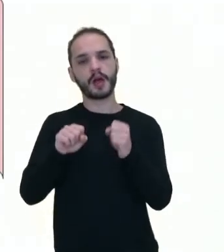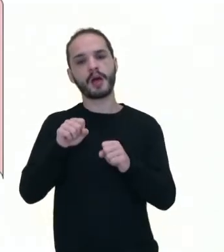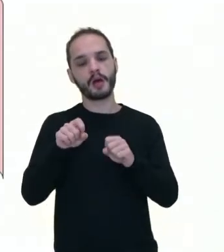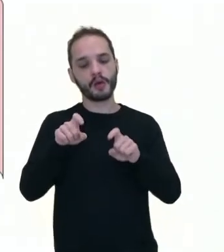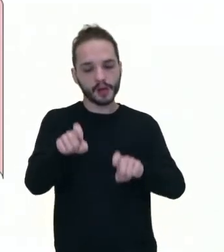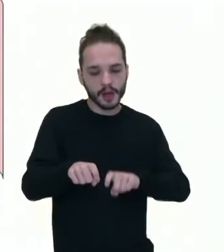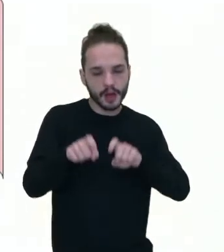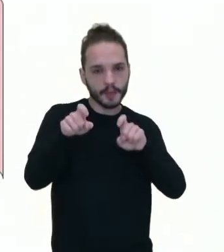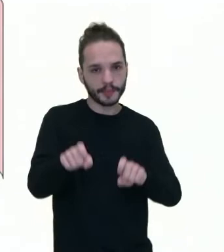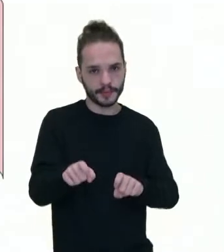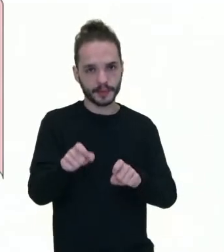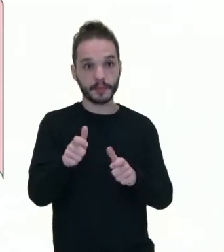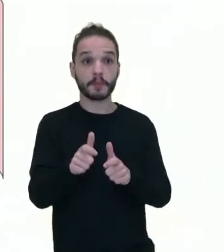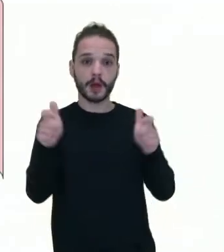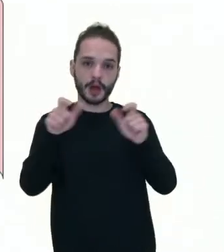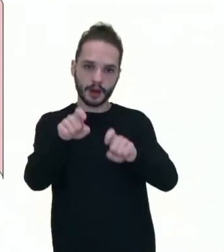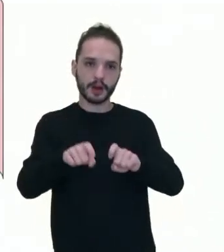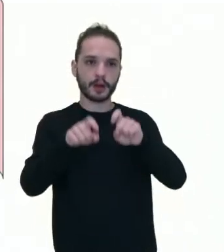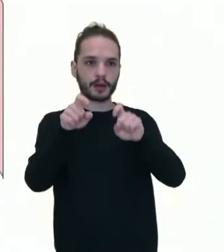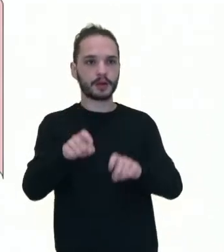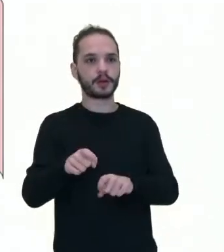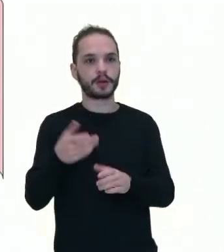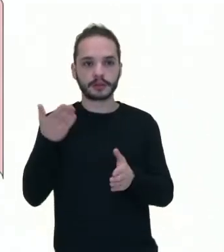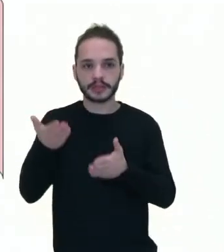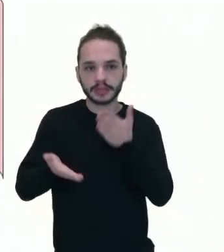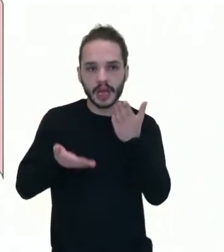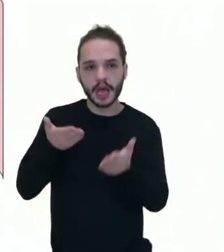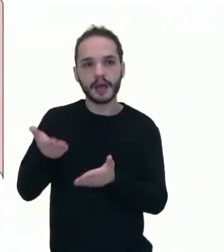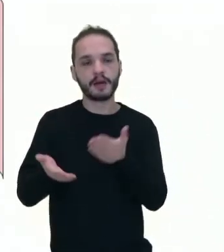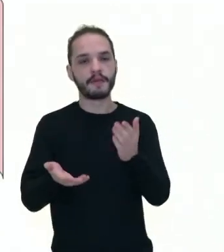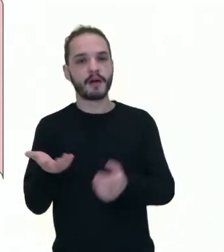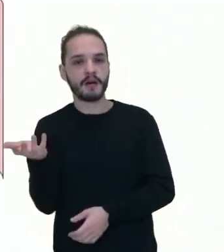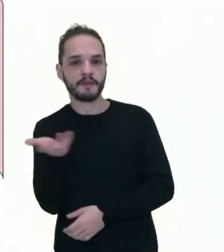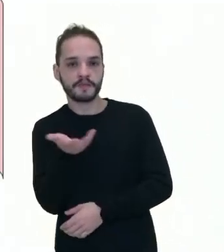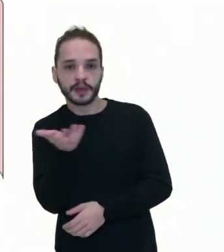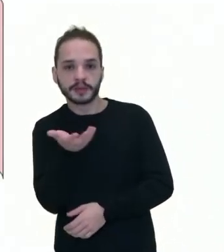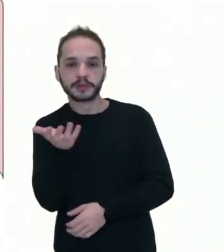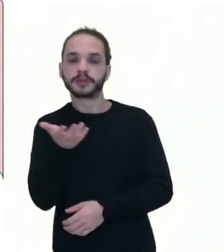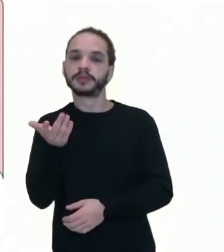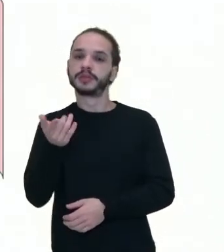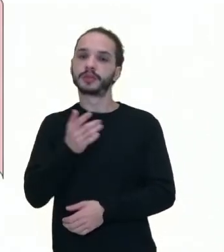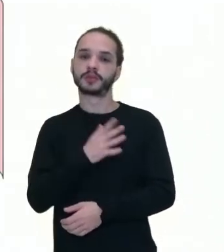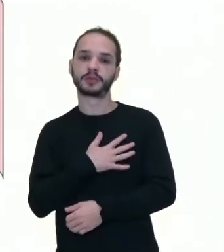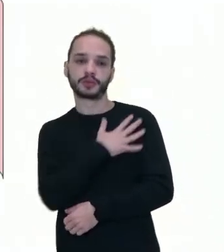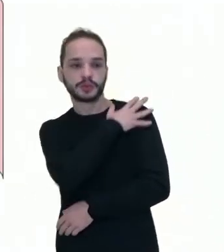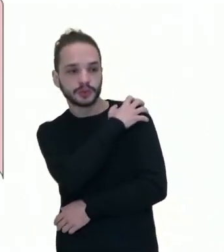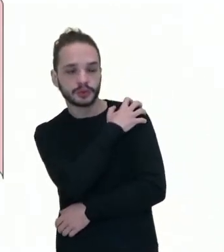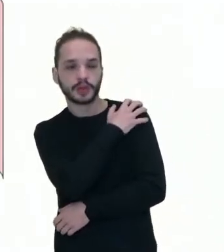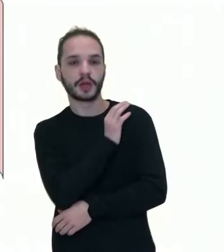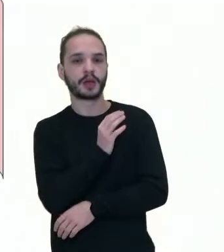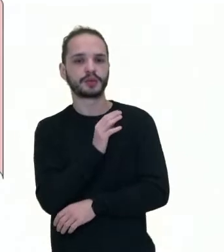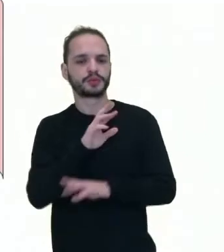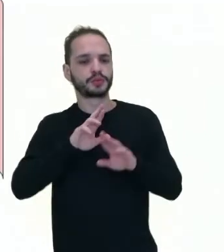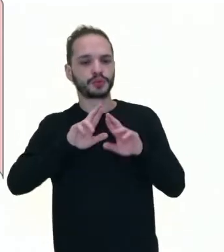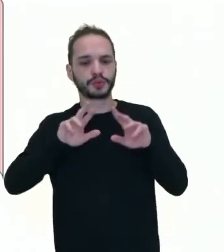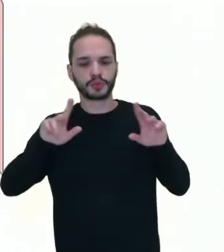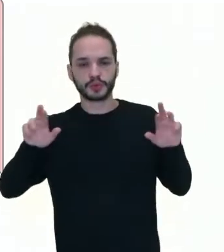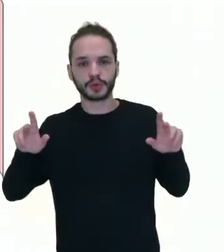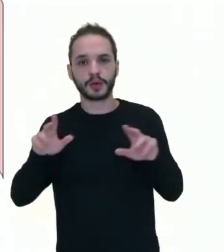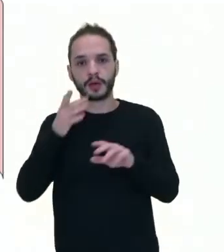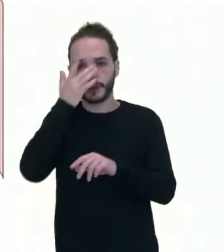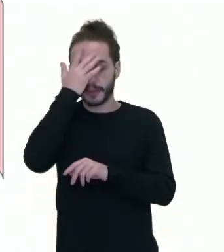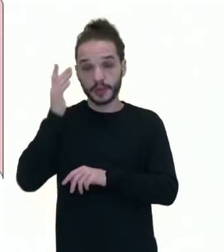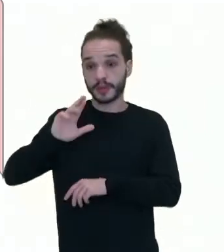eram uma das maiorias, os servos, que eram maiorias, mendigos, soldados. Então, eram aqueles que não